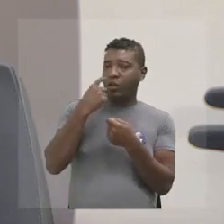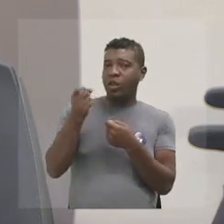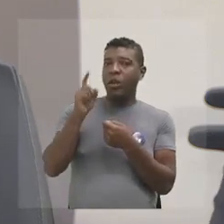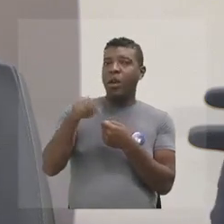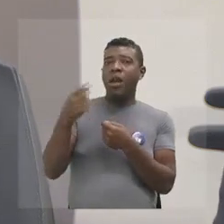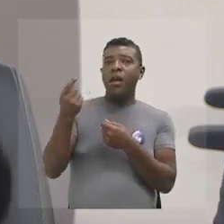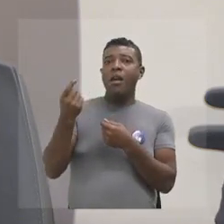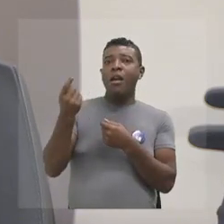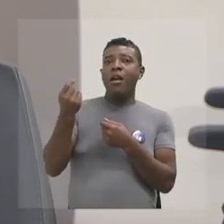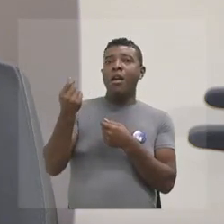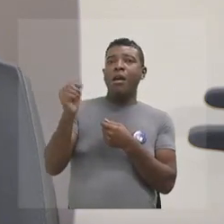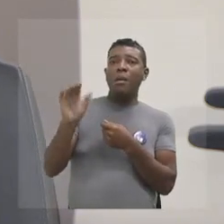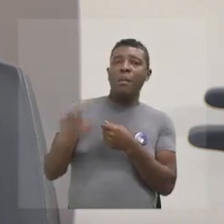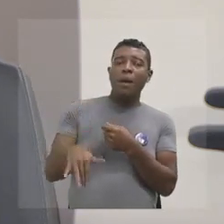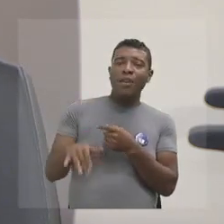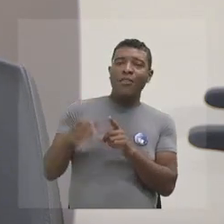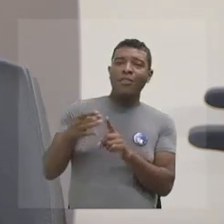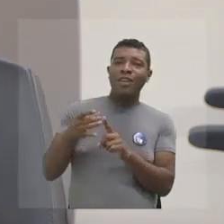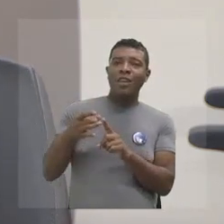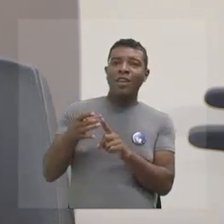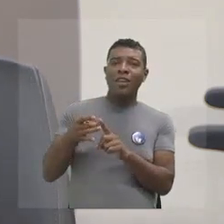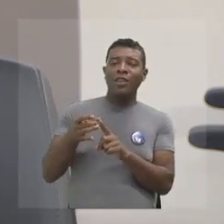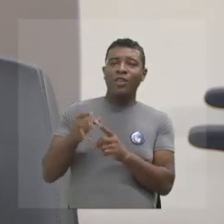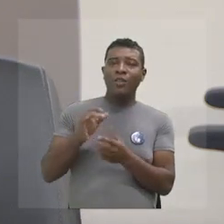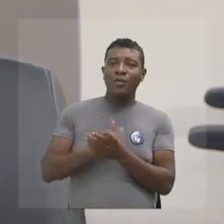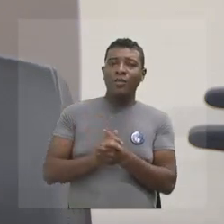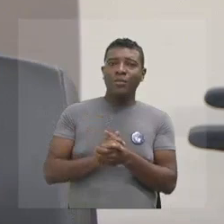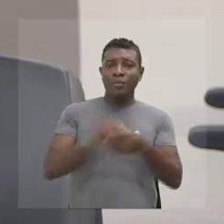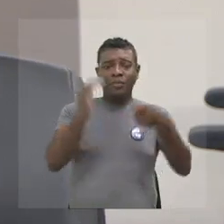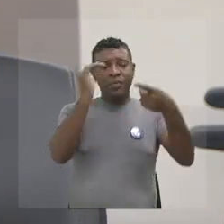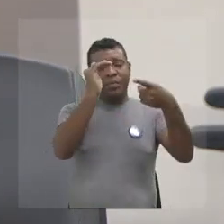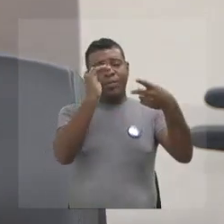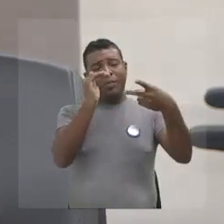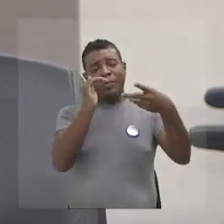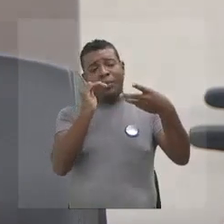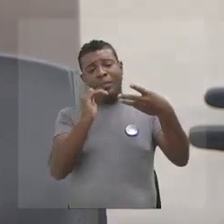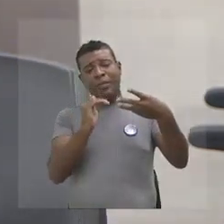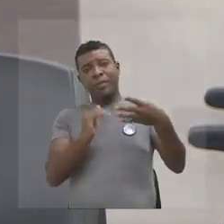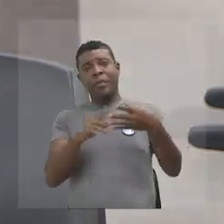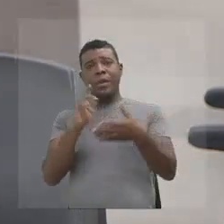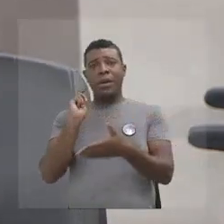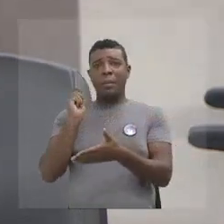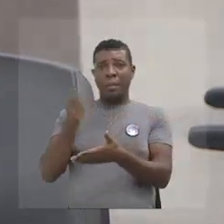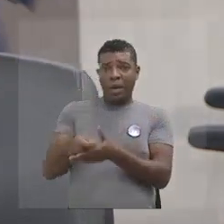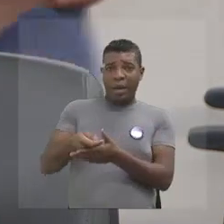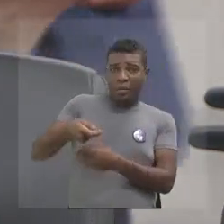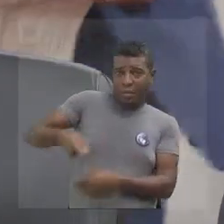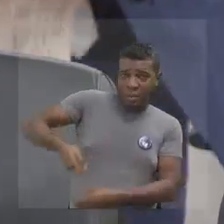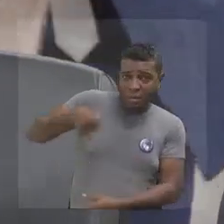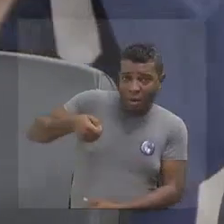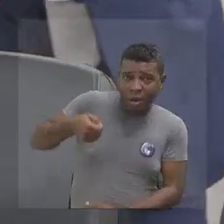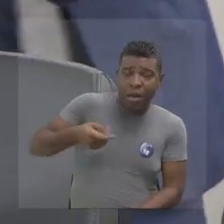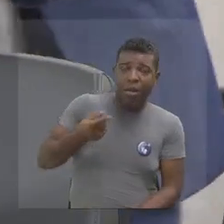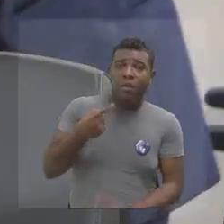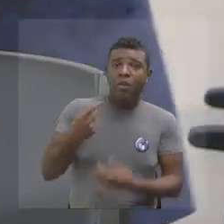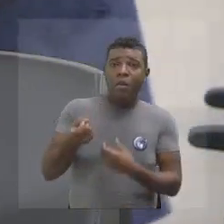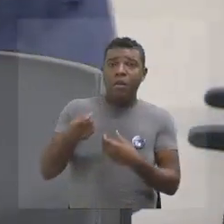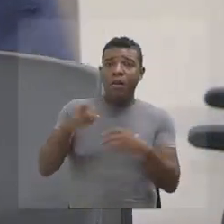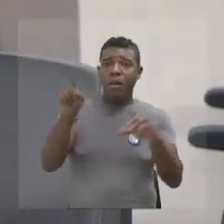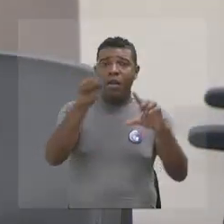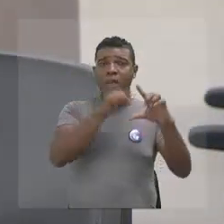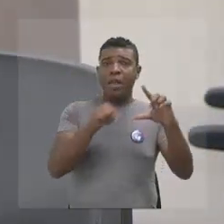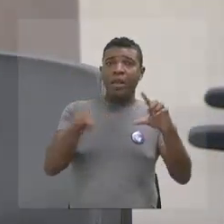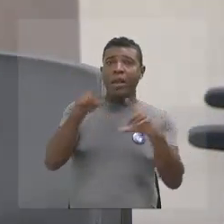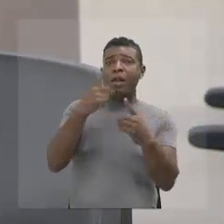inclusive na nossa categorização para pagamento do Bolsa reciclagem ele é o de menor